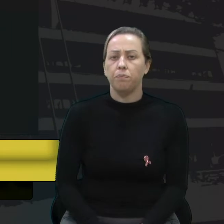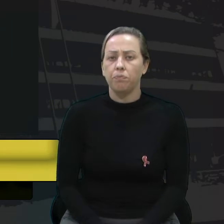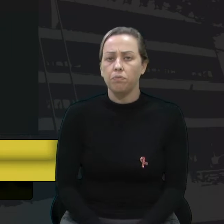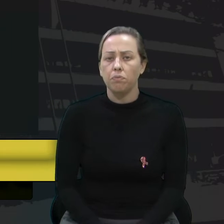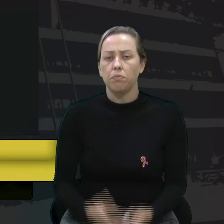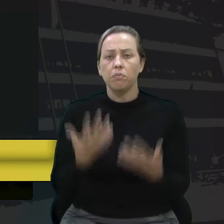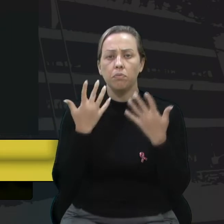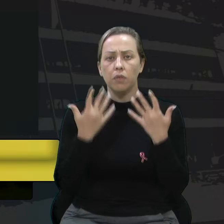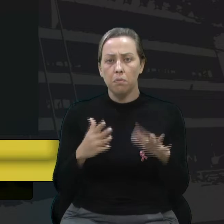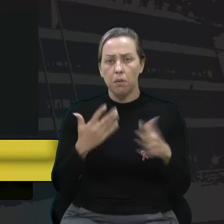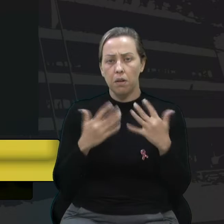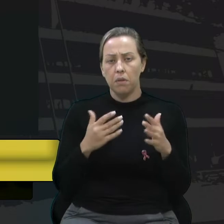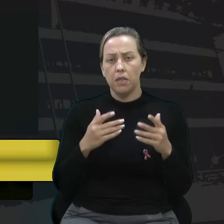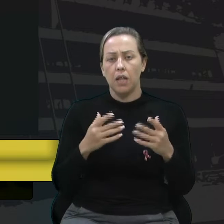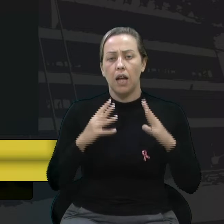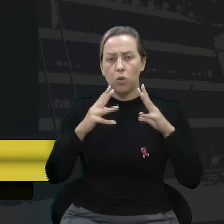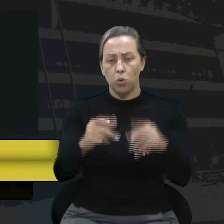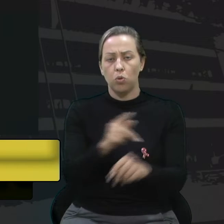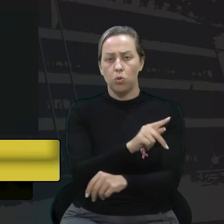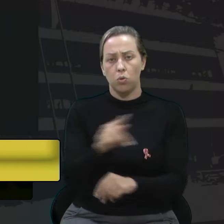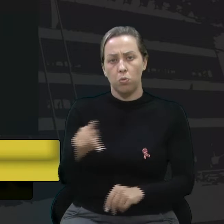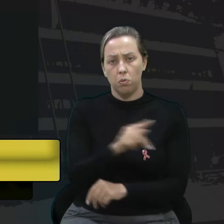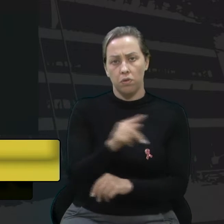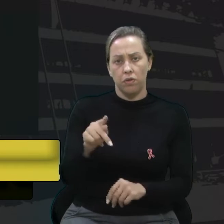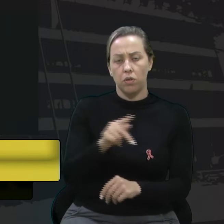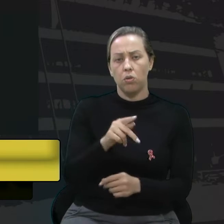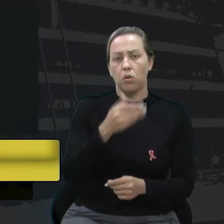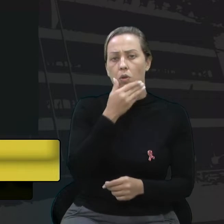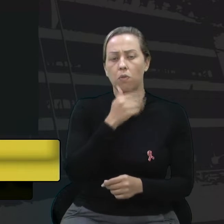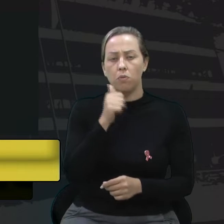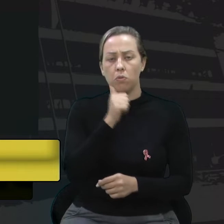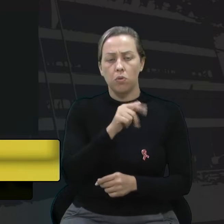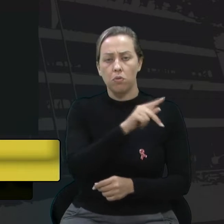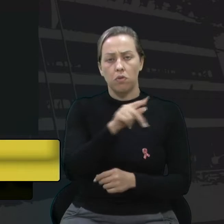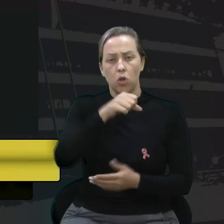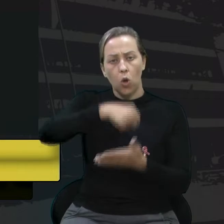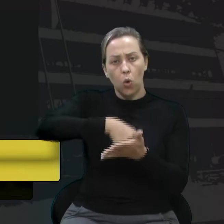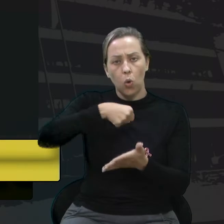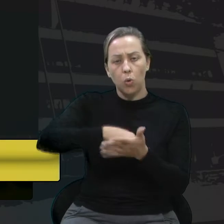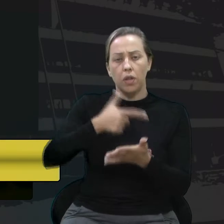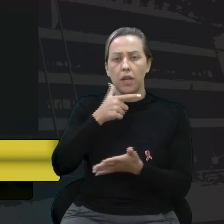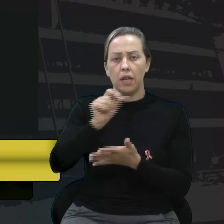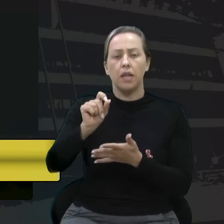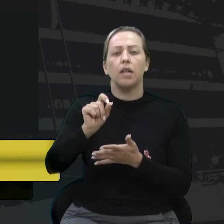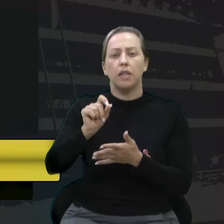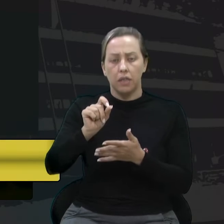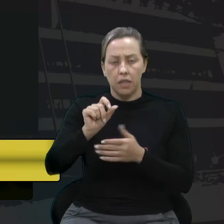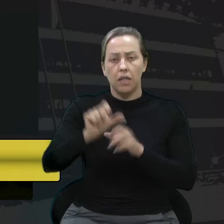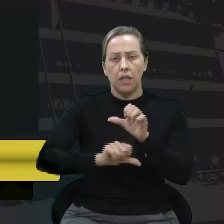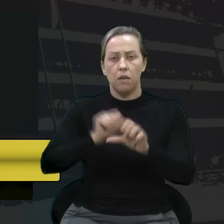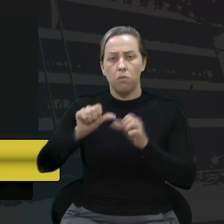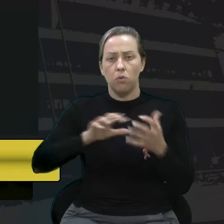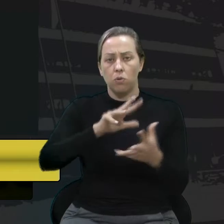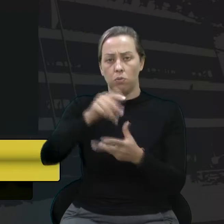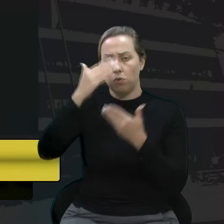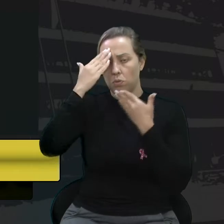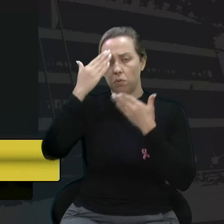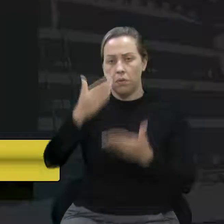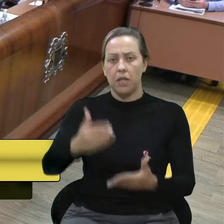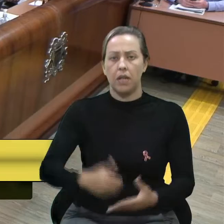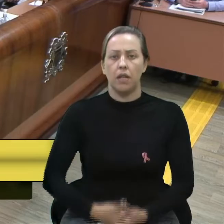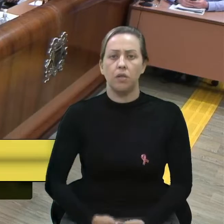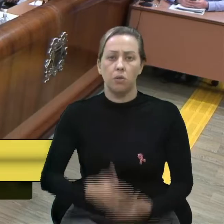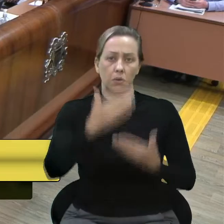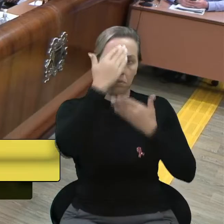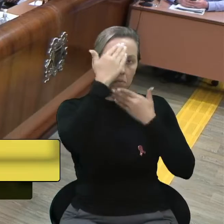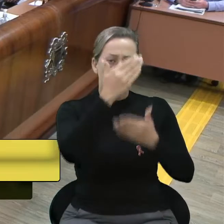Então, parabéns a todos os professores, professor luta, professor conquista e professor muda o mundo. Muito obrigada. Obrigado,